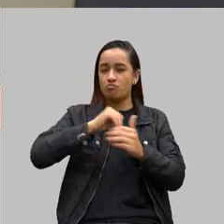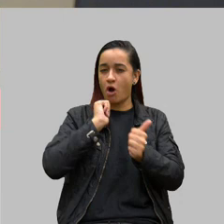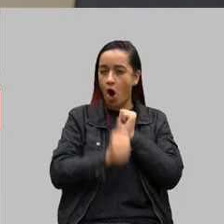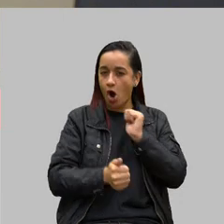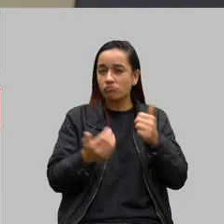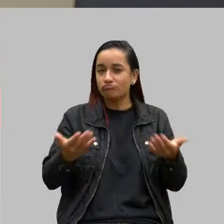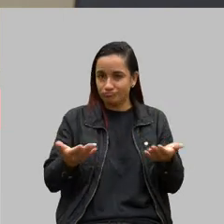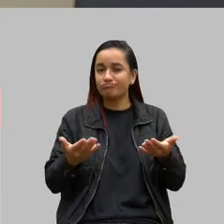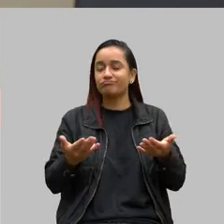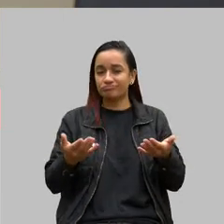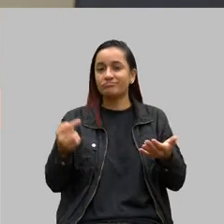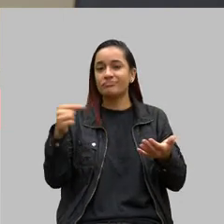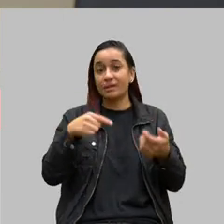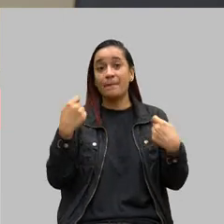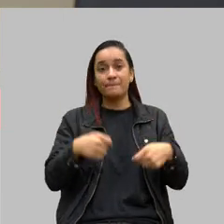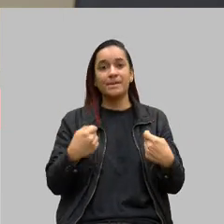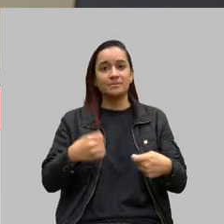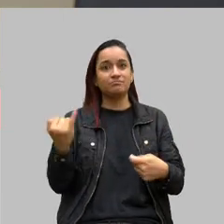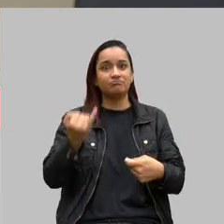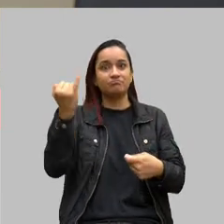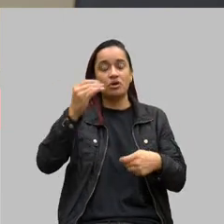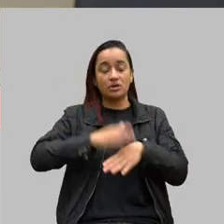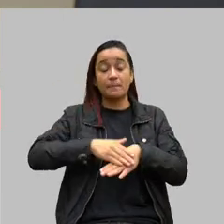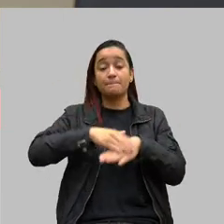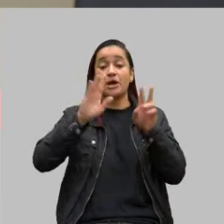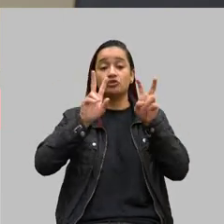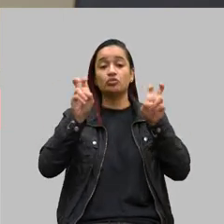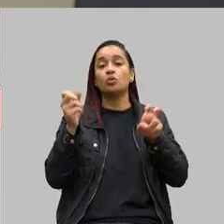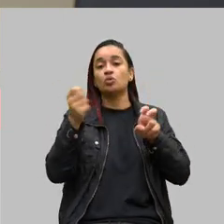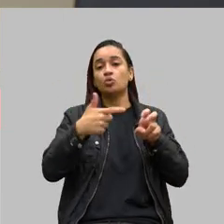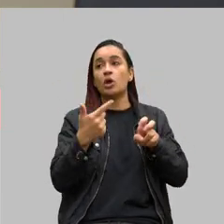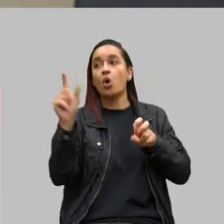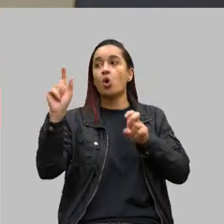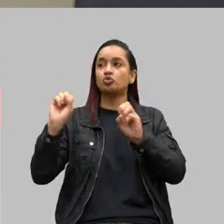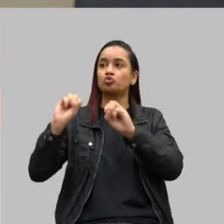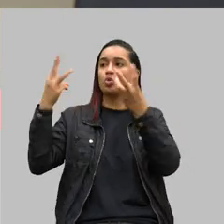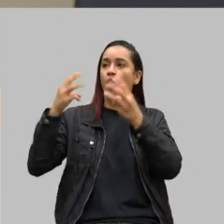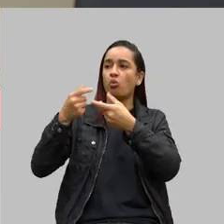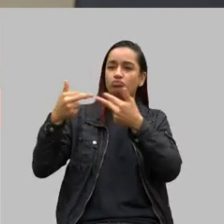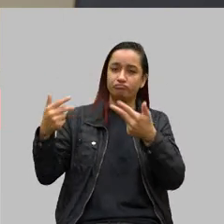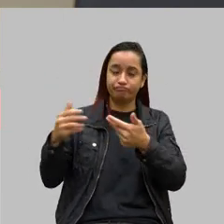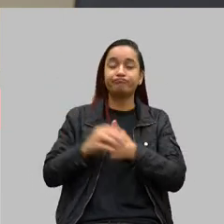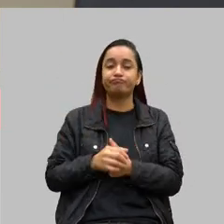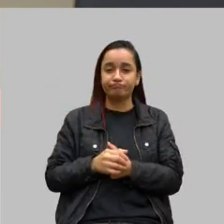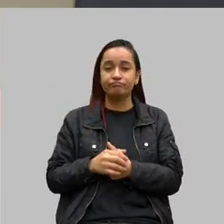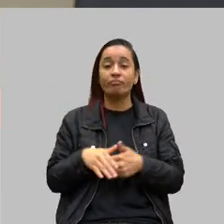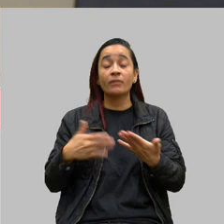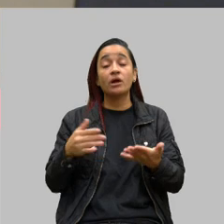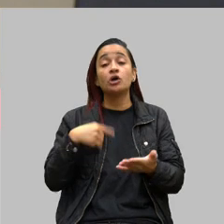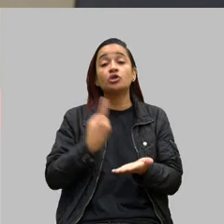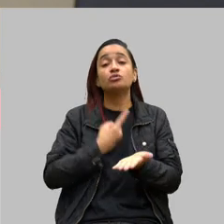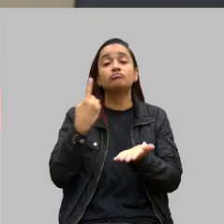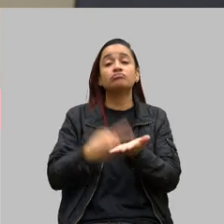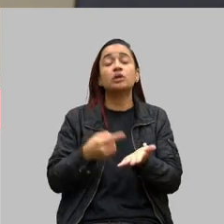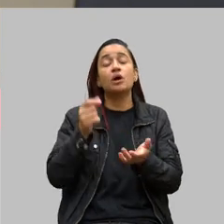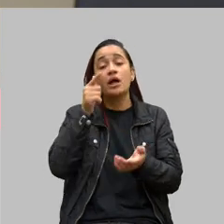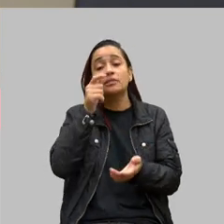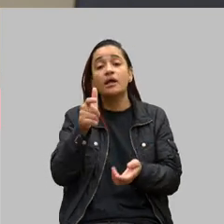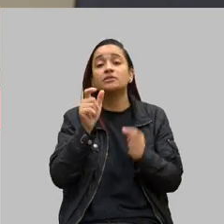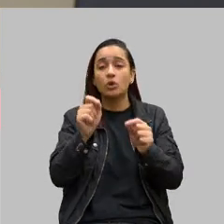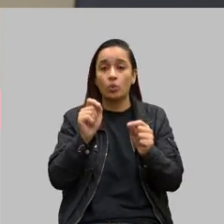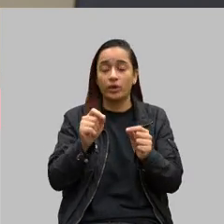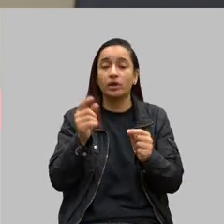preponderar em relação aos demais eventos e eu creia que a gente chegou num num termo muito interessante né a gente instaurou inclusive com a